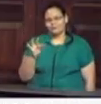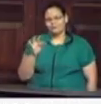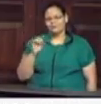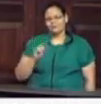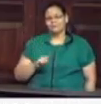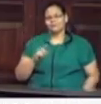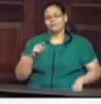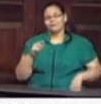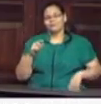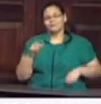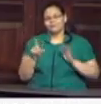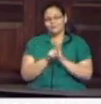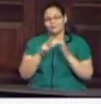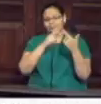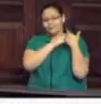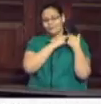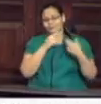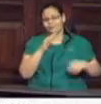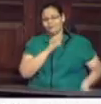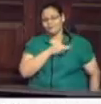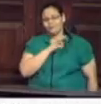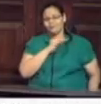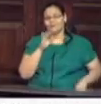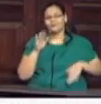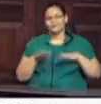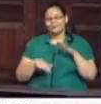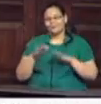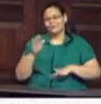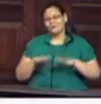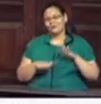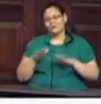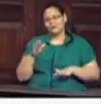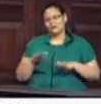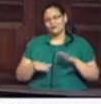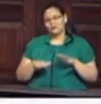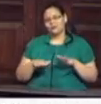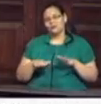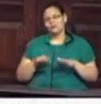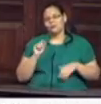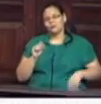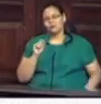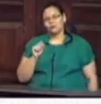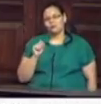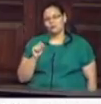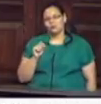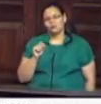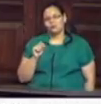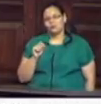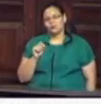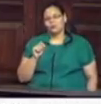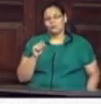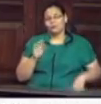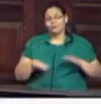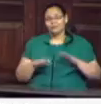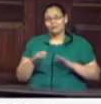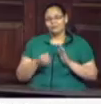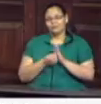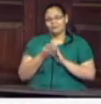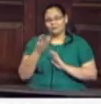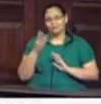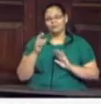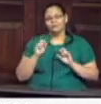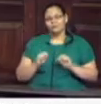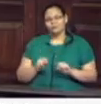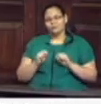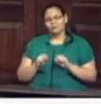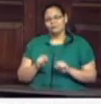no sentido de talvez aplacar o que ela, por vezes, pode produzir